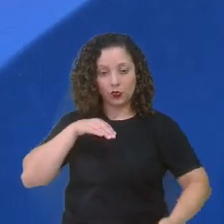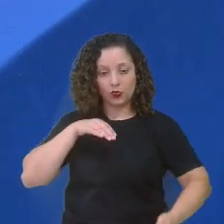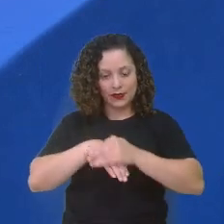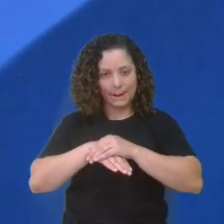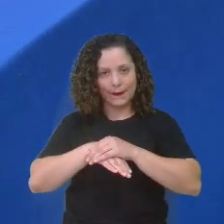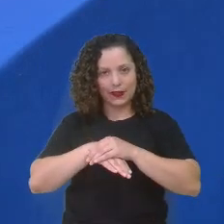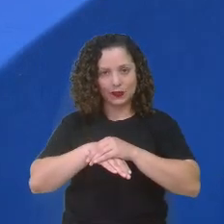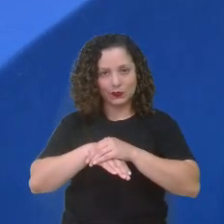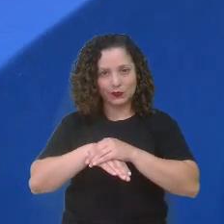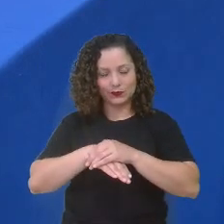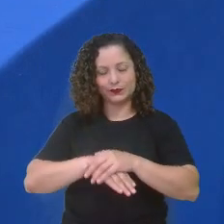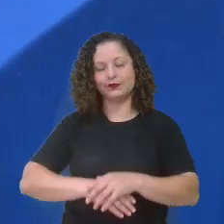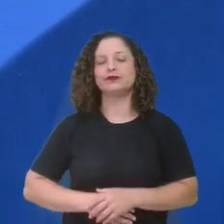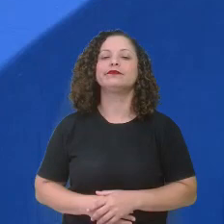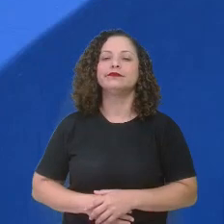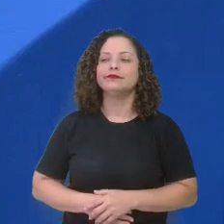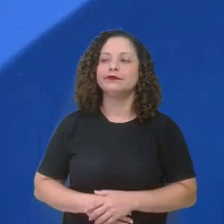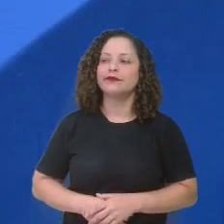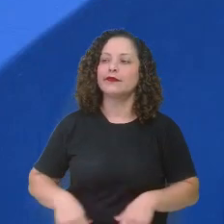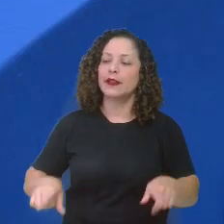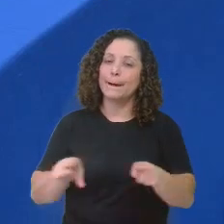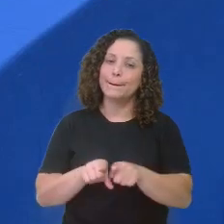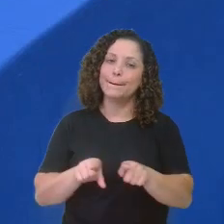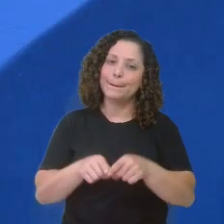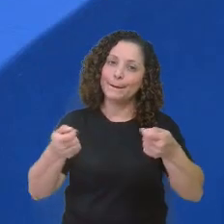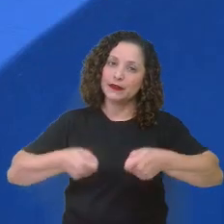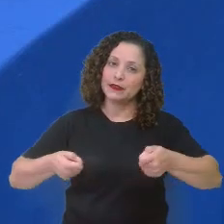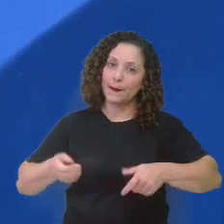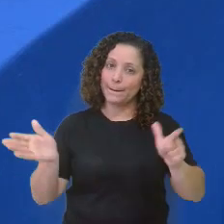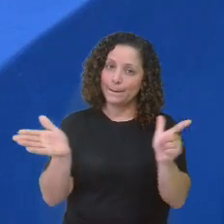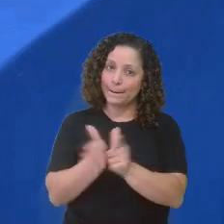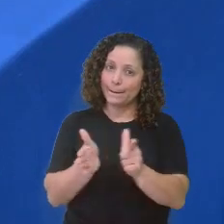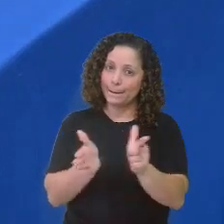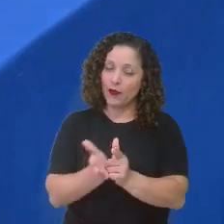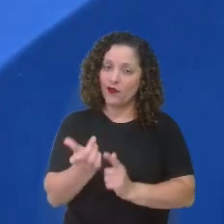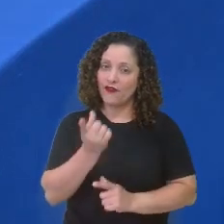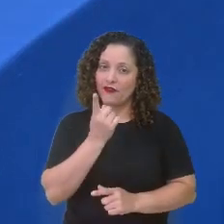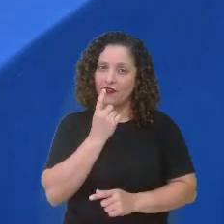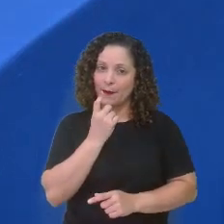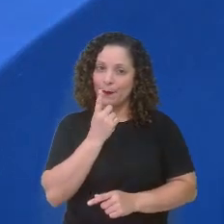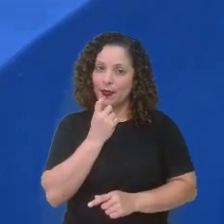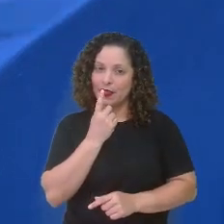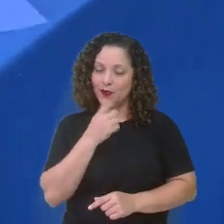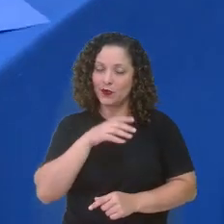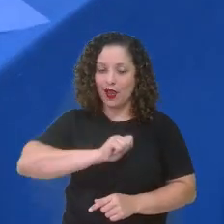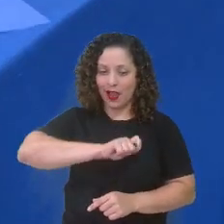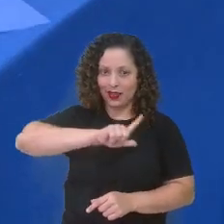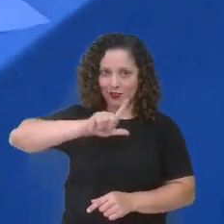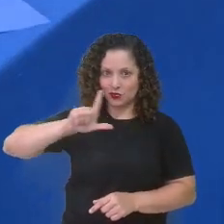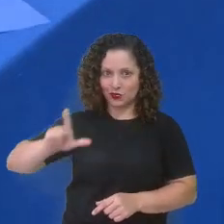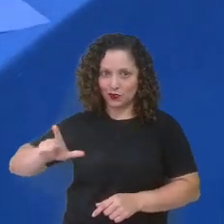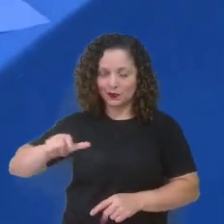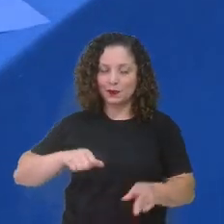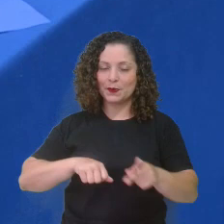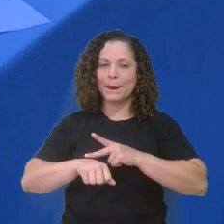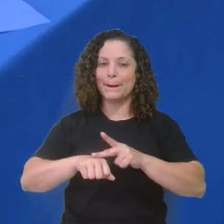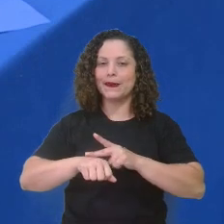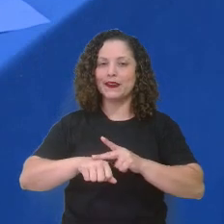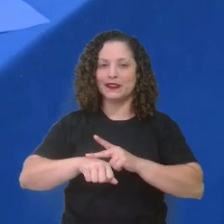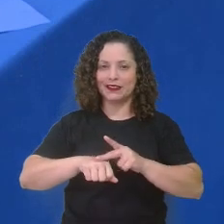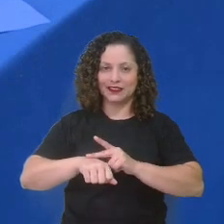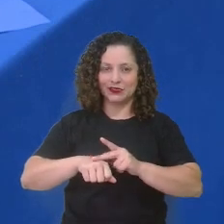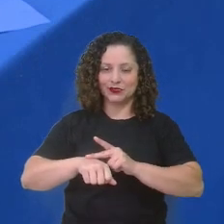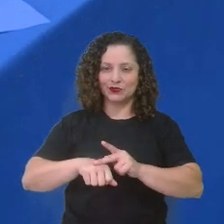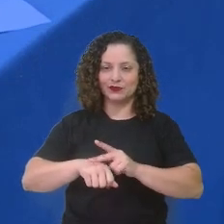não é? Você vai precisar também de folhas de papel vermelho, azul e preto, tá? E